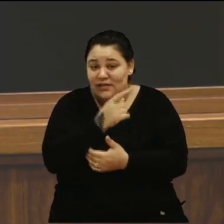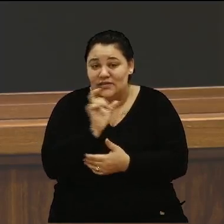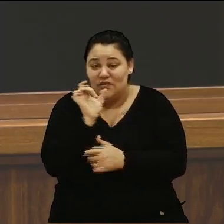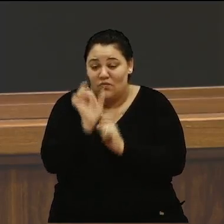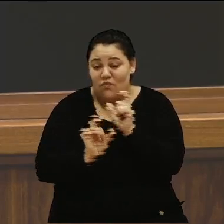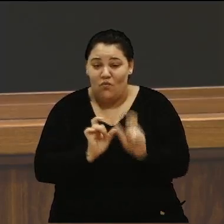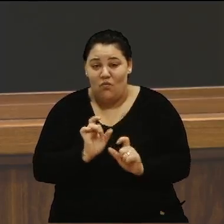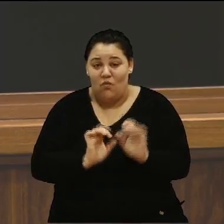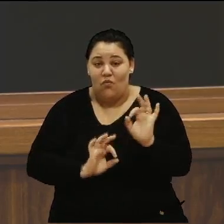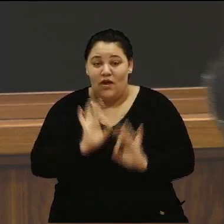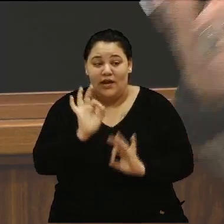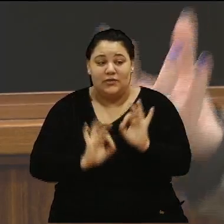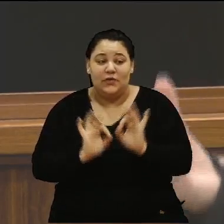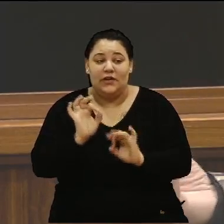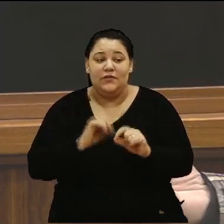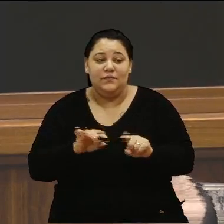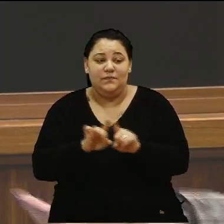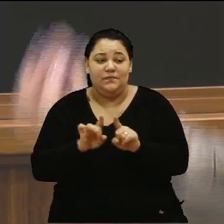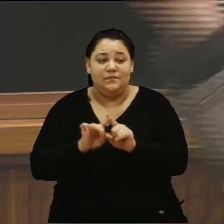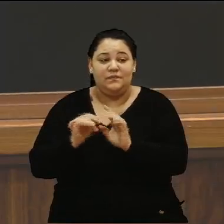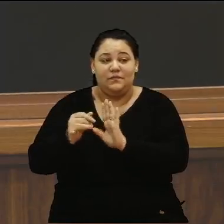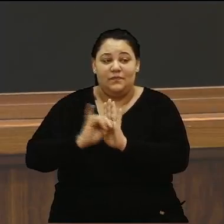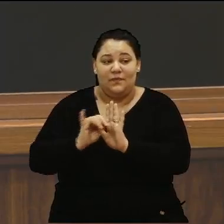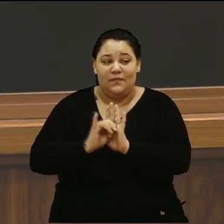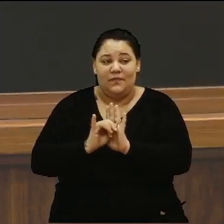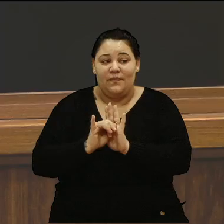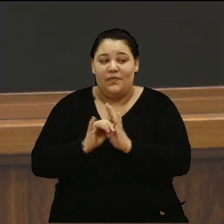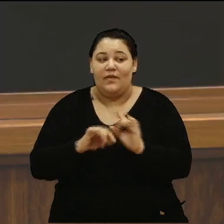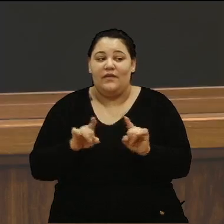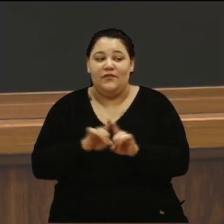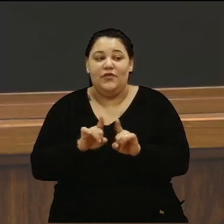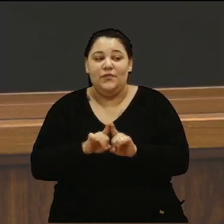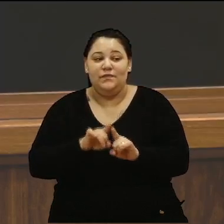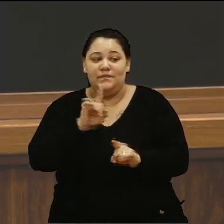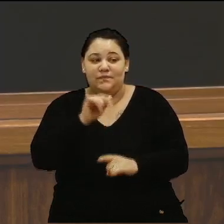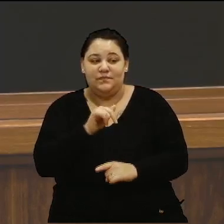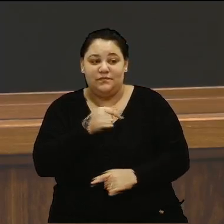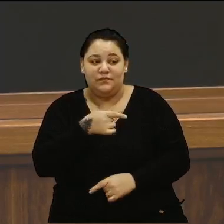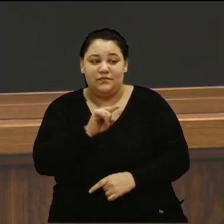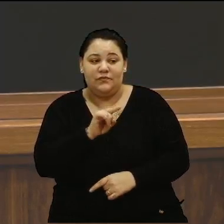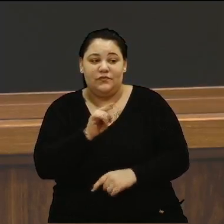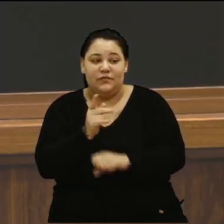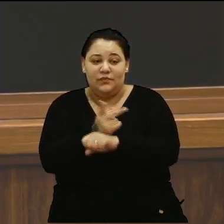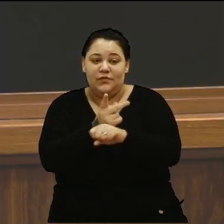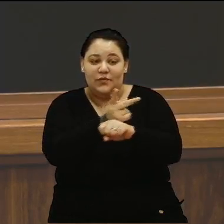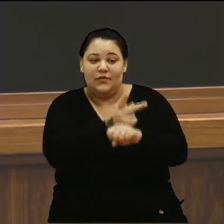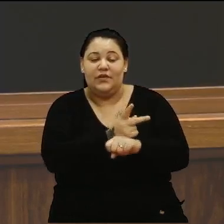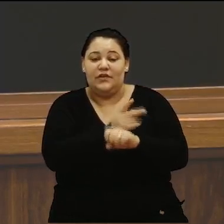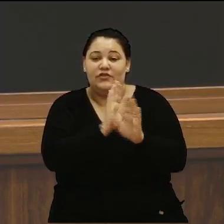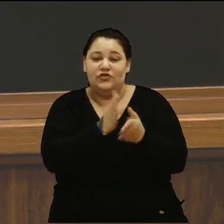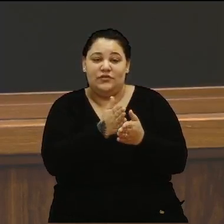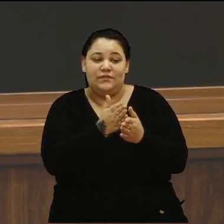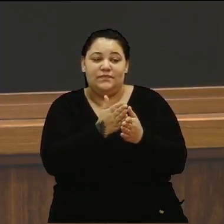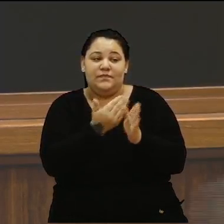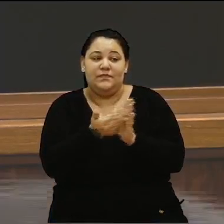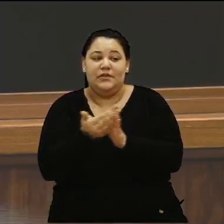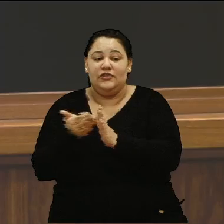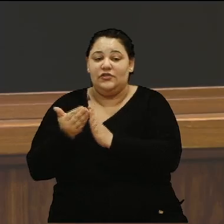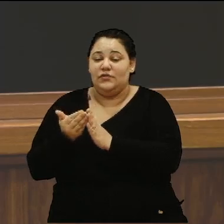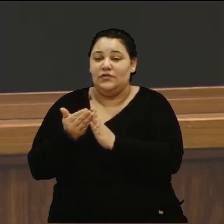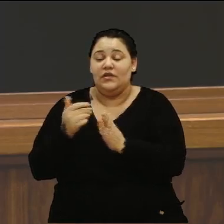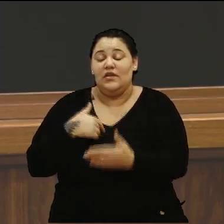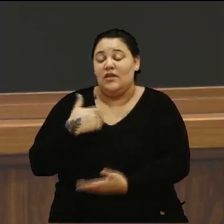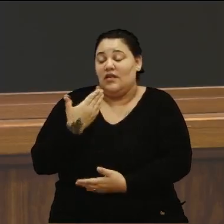de mandar o edital, mas quando eu fui atrás, já tinha perdido o prazo deste, pelo menos. Então, a gente